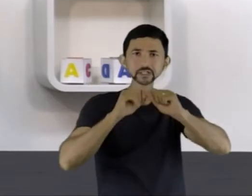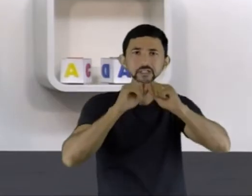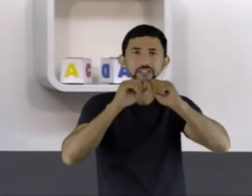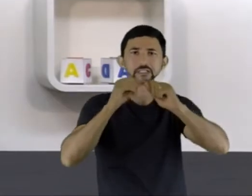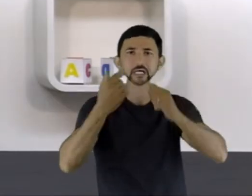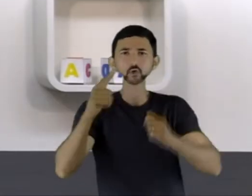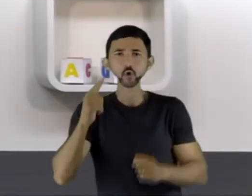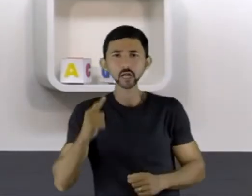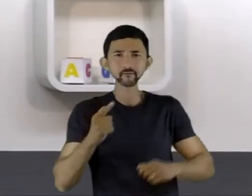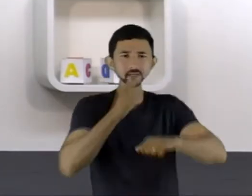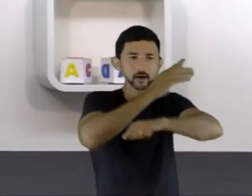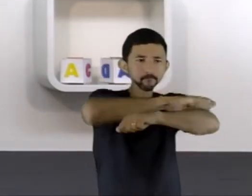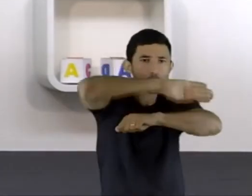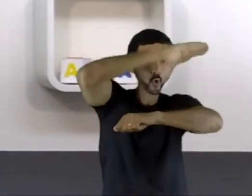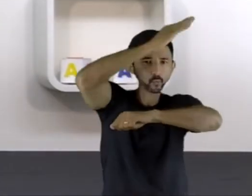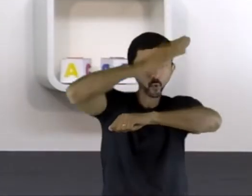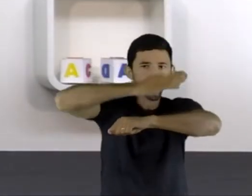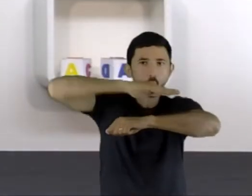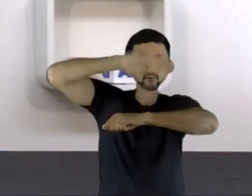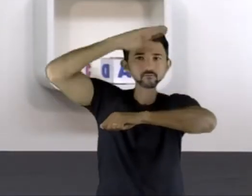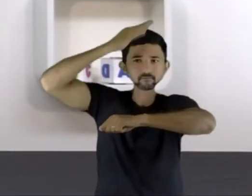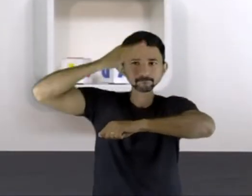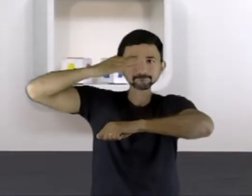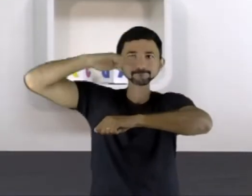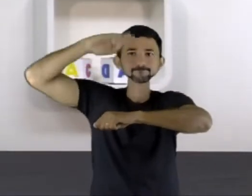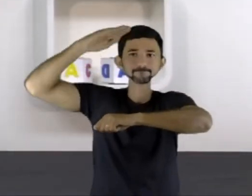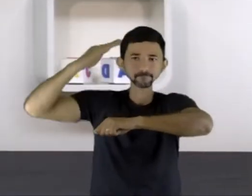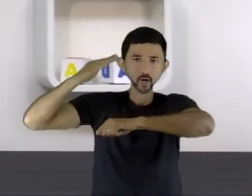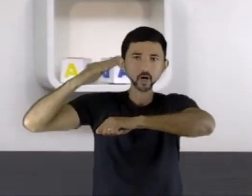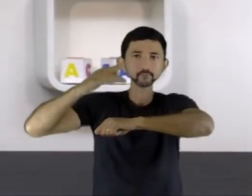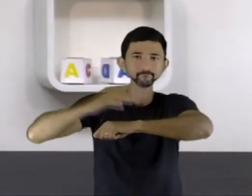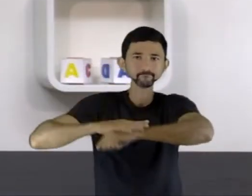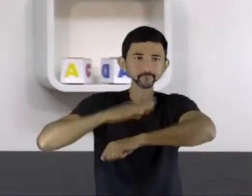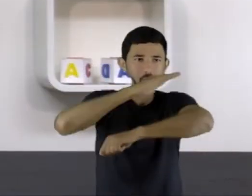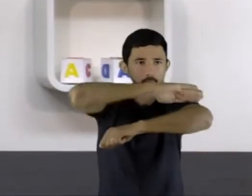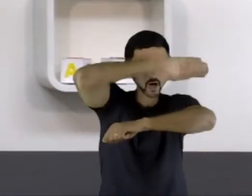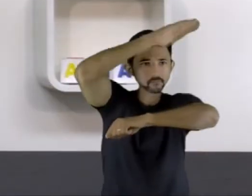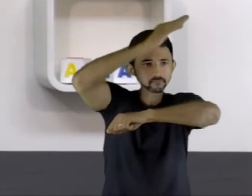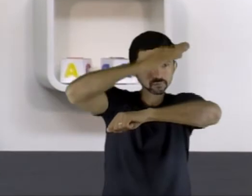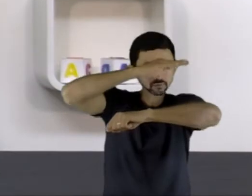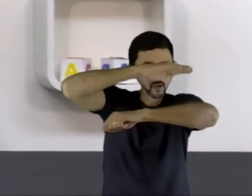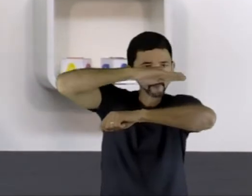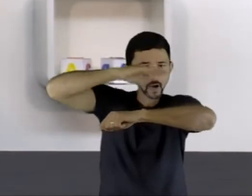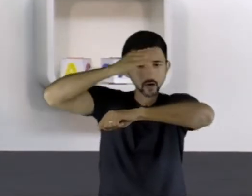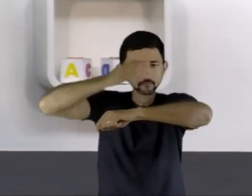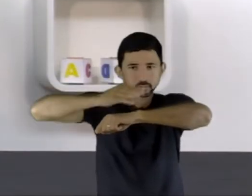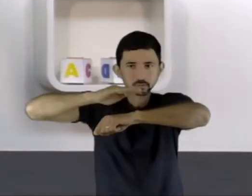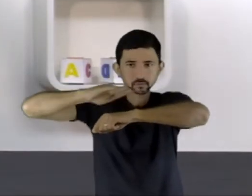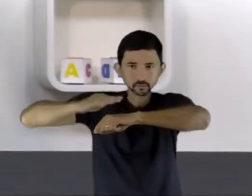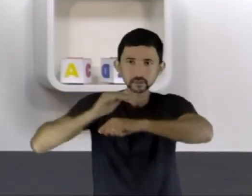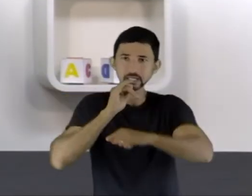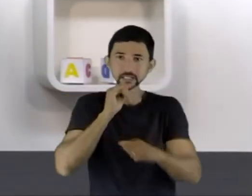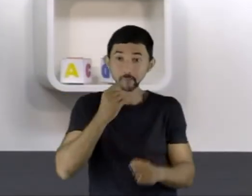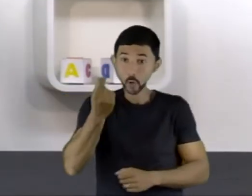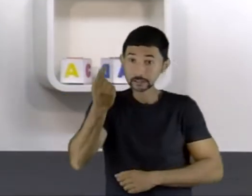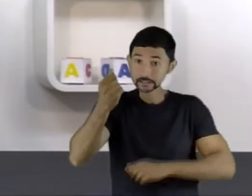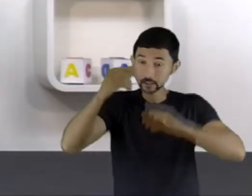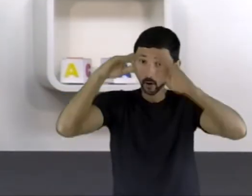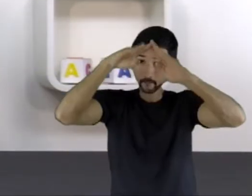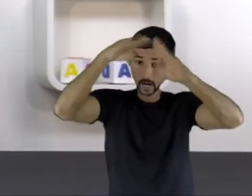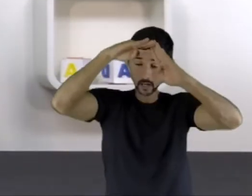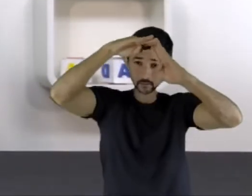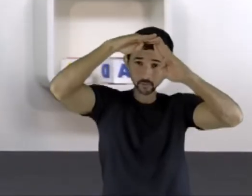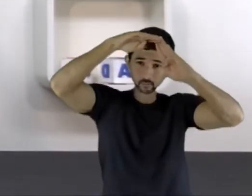montanhas, planaltos, planícies e depressão, tá? Então, quando a economia entra em depressão é porque a economia está